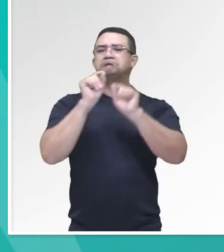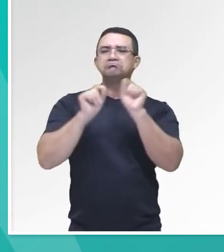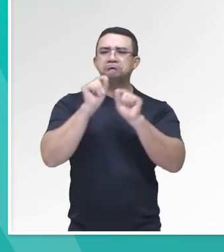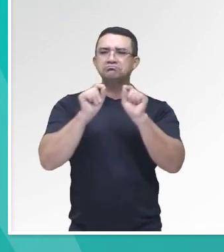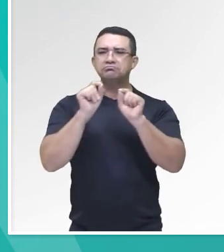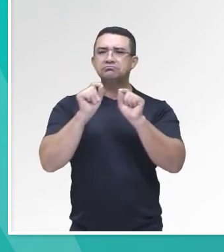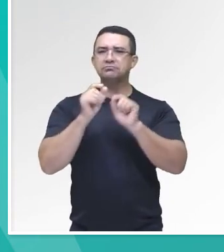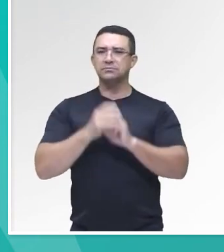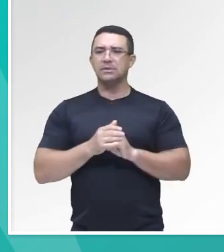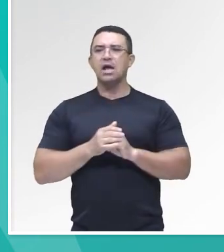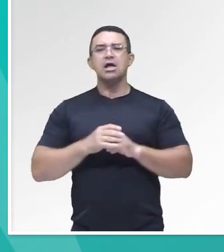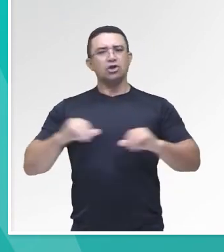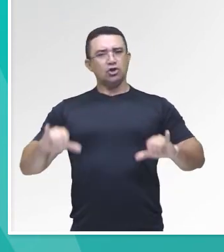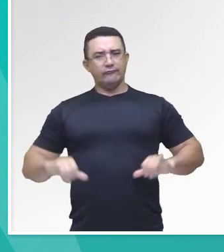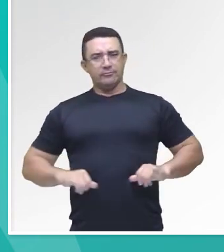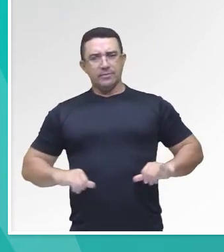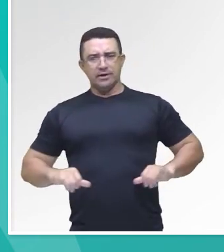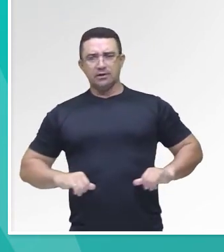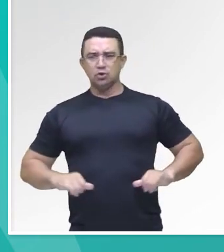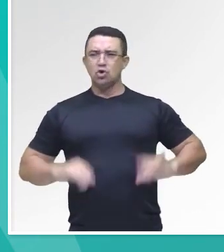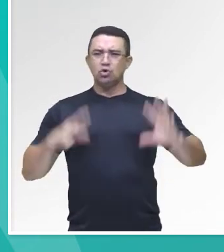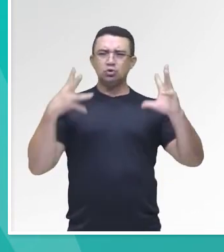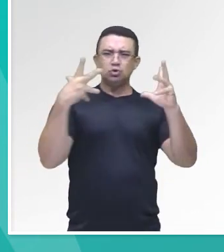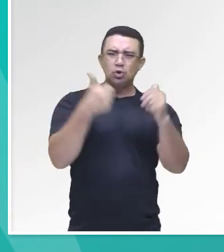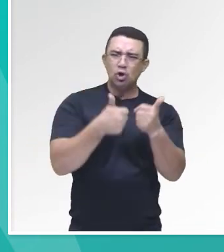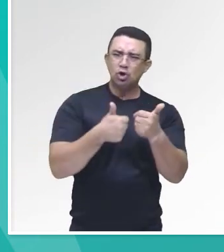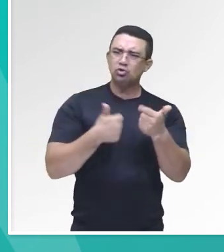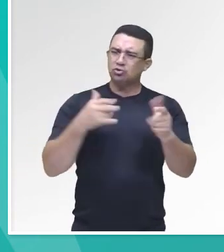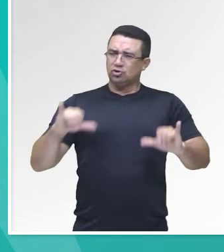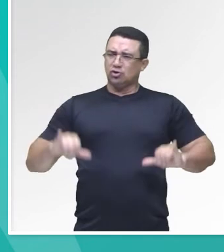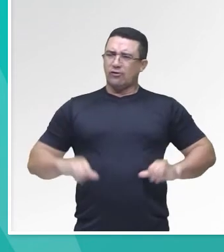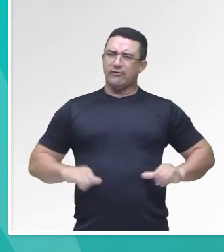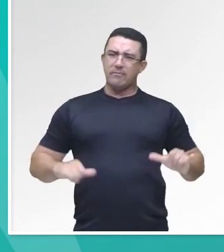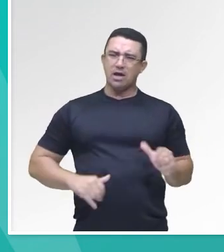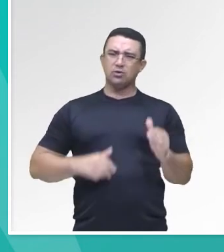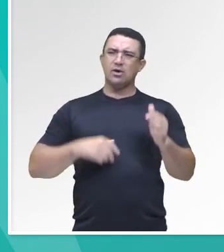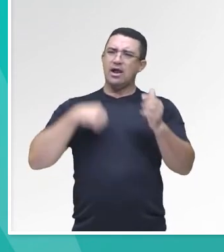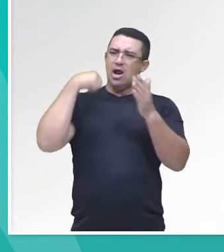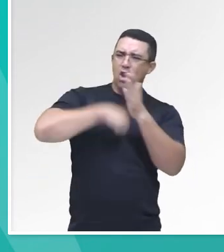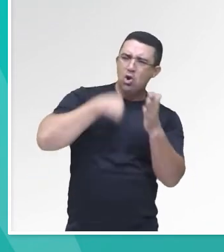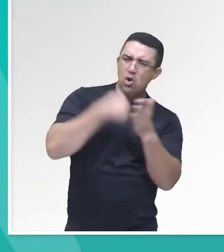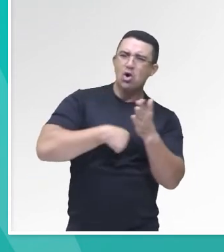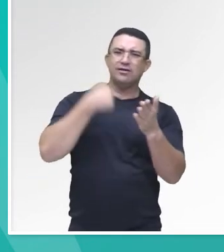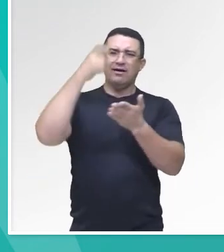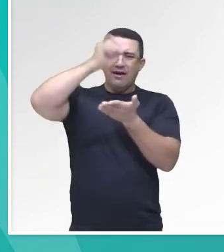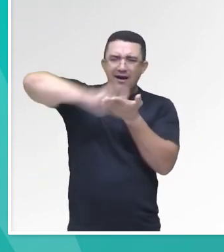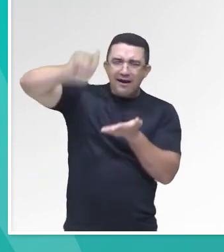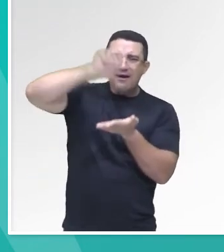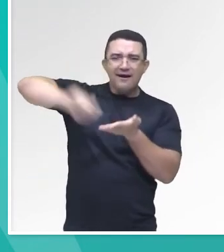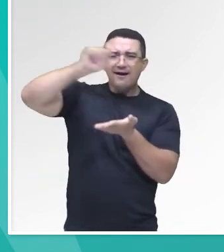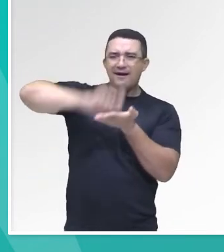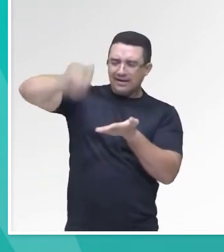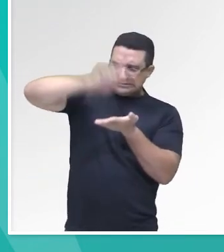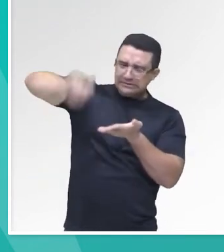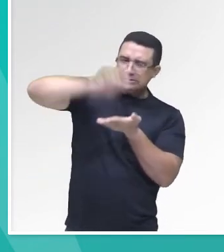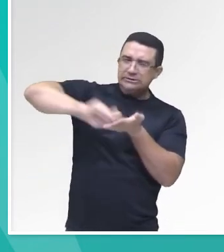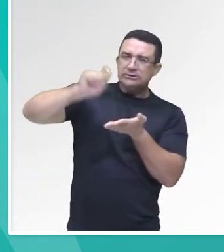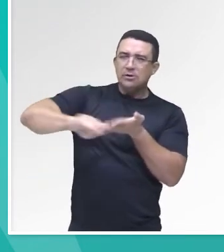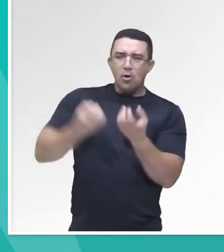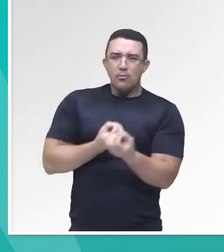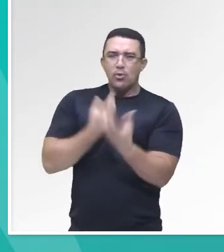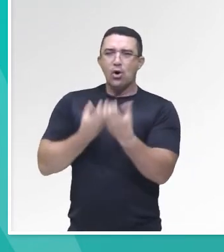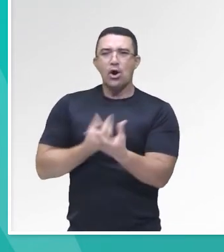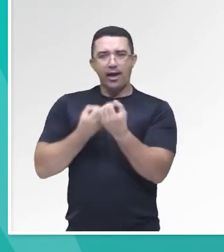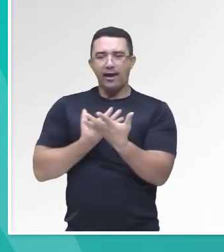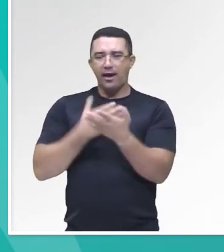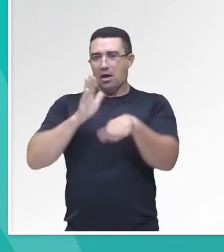Um sofrimento, né, de todo um sofrimento, mas mesmo assim ele conseguiu construir os versos dele, né,